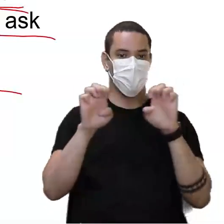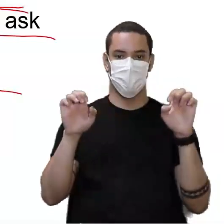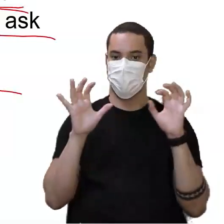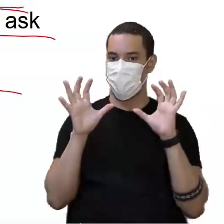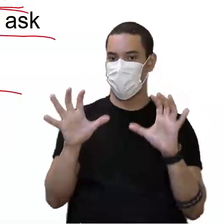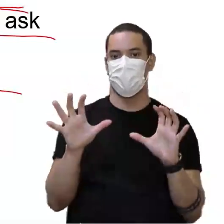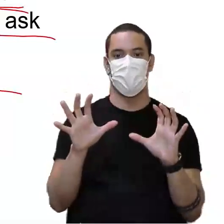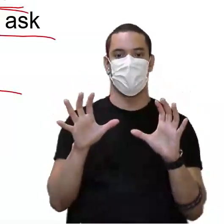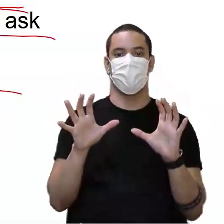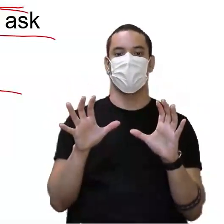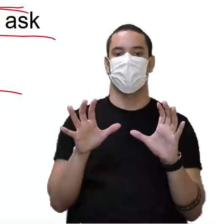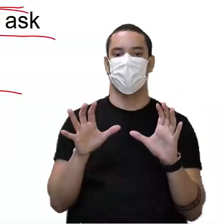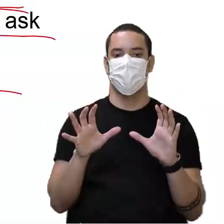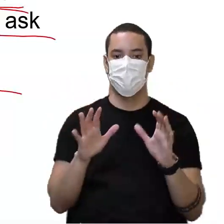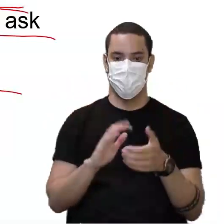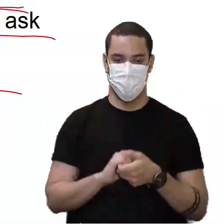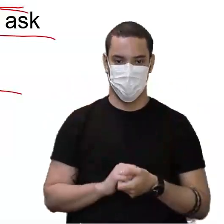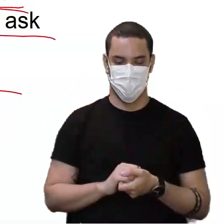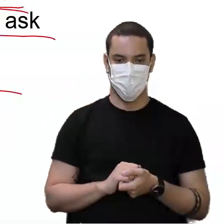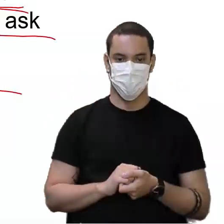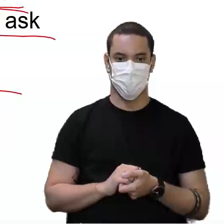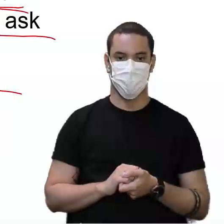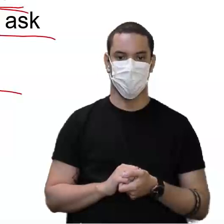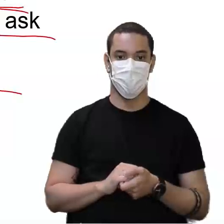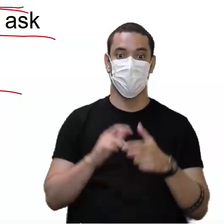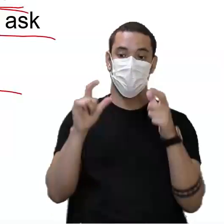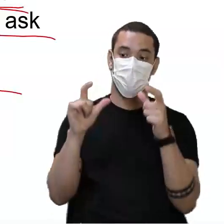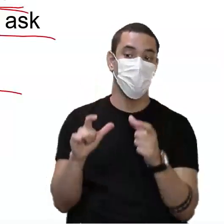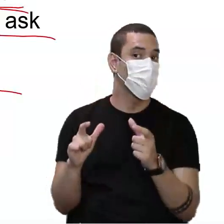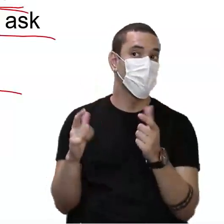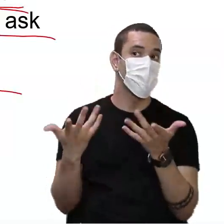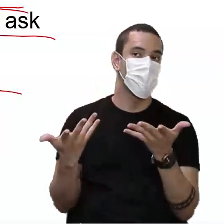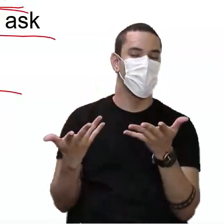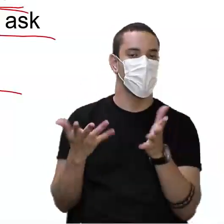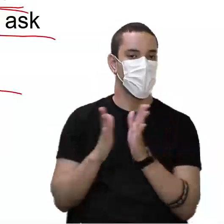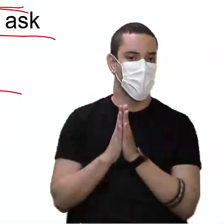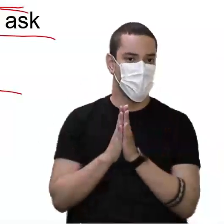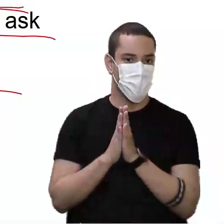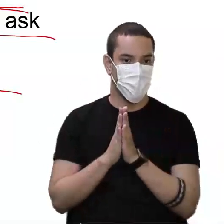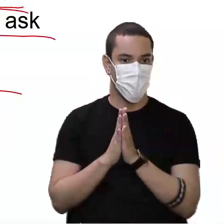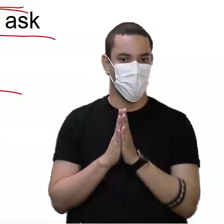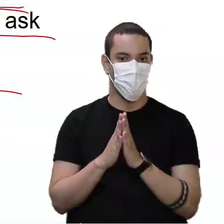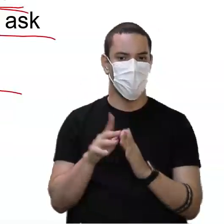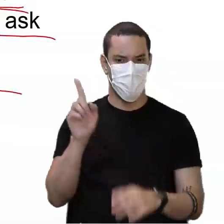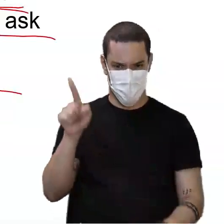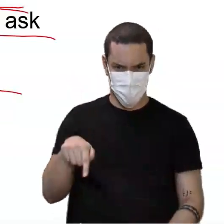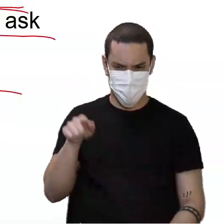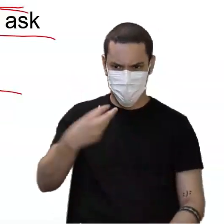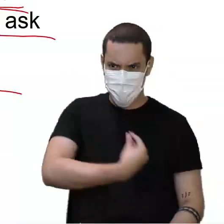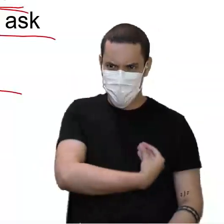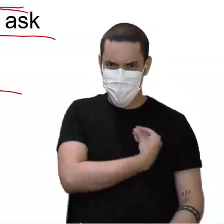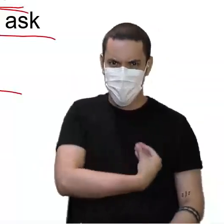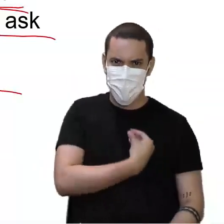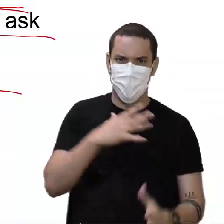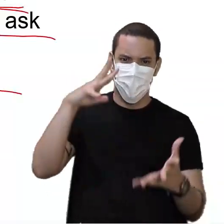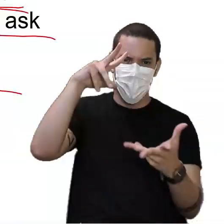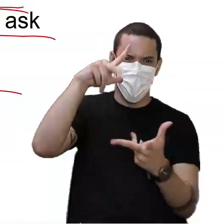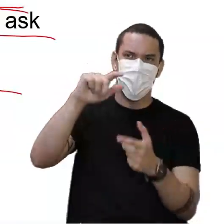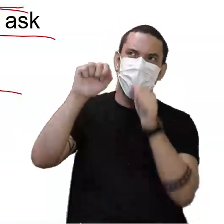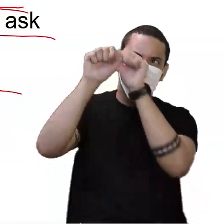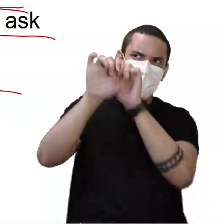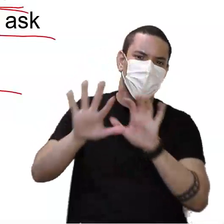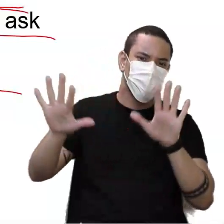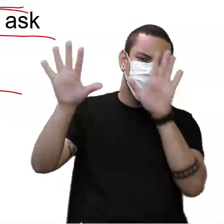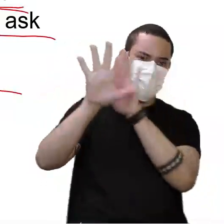assim, have you ever been? Aí ele vai colocar o lugar. O lugar aqui é to space, espaço. Aí o Matt